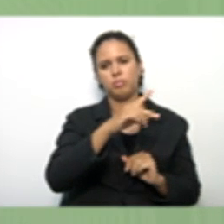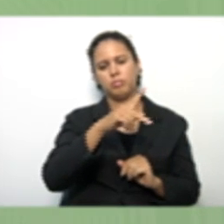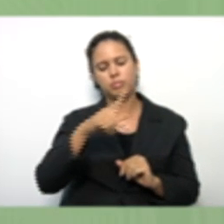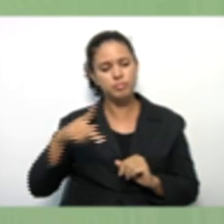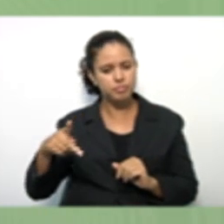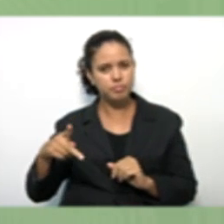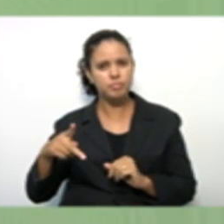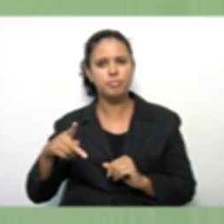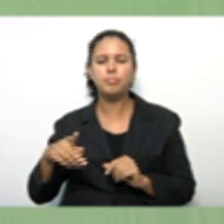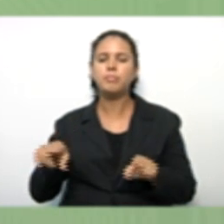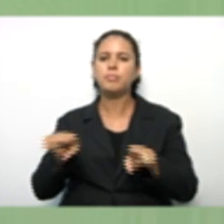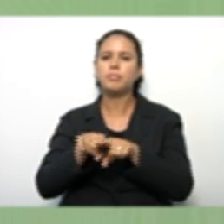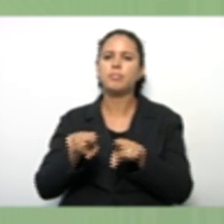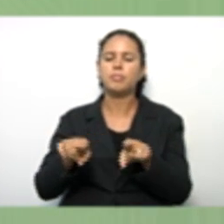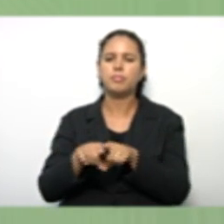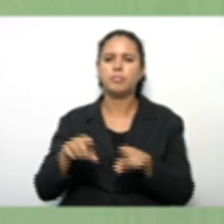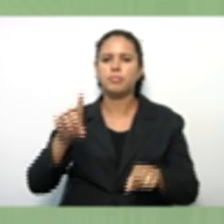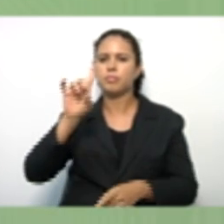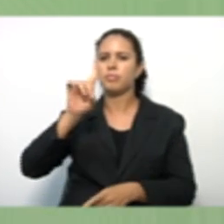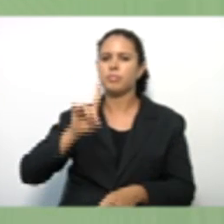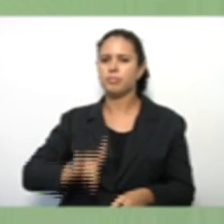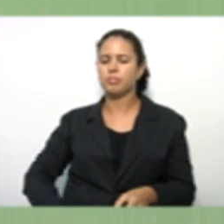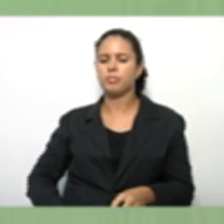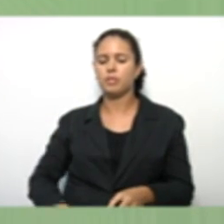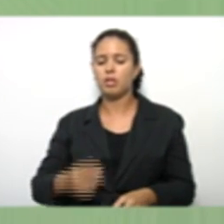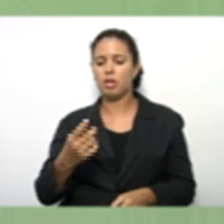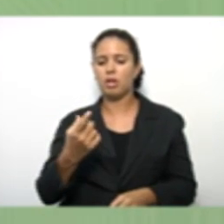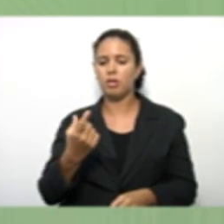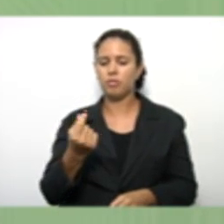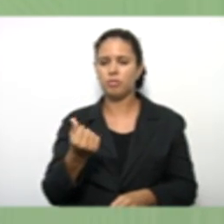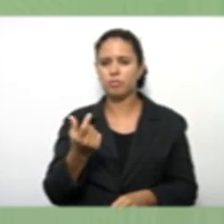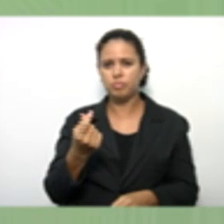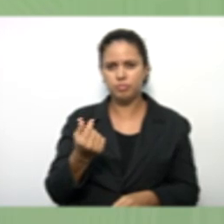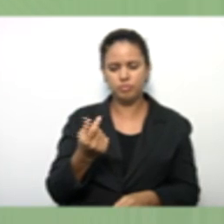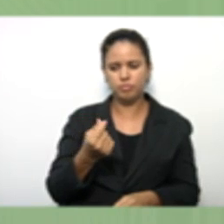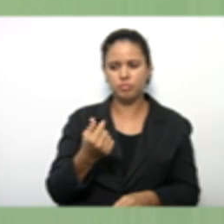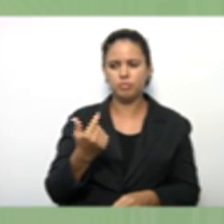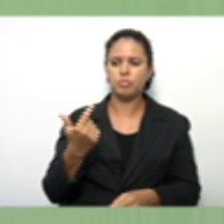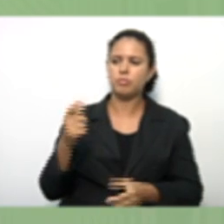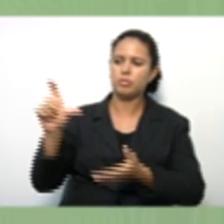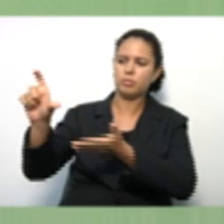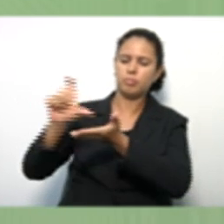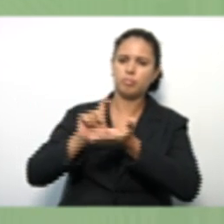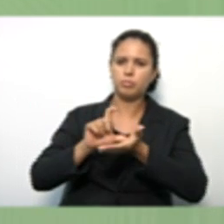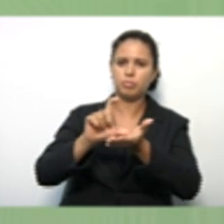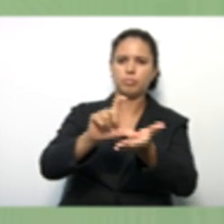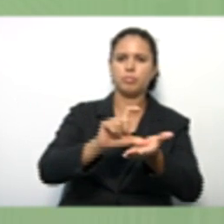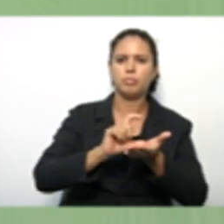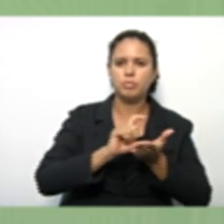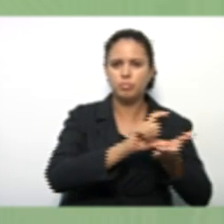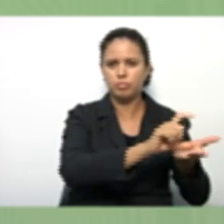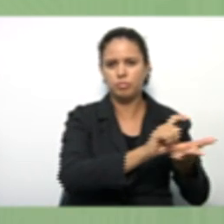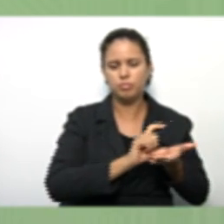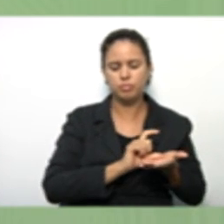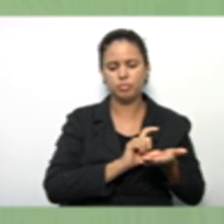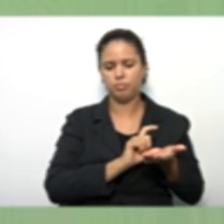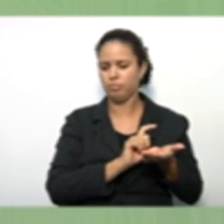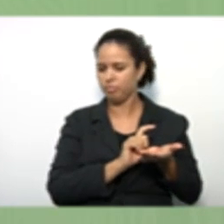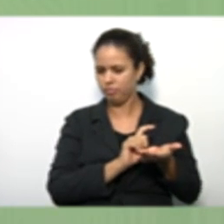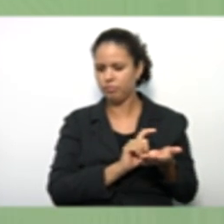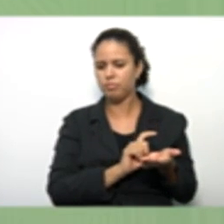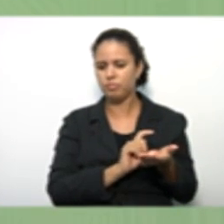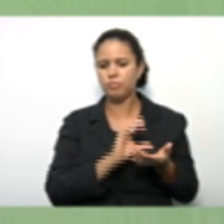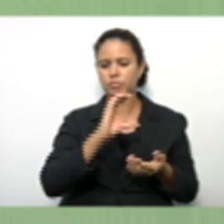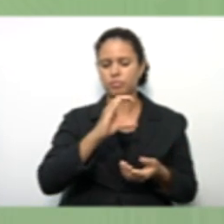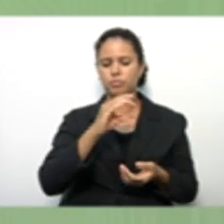imóveis. E eu tenho os direitos, que são aqueles valores a receber da cooperativa. Quais são esses? Então, a cooperativa ela